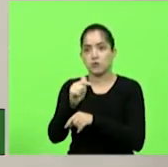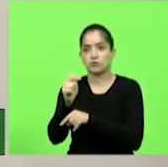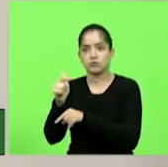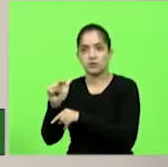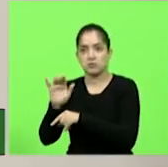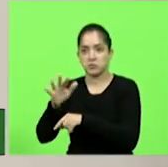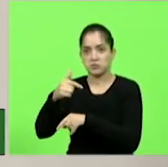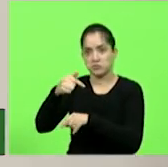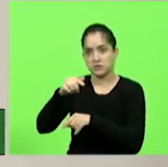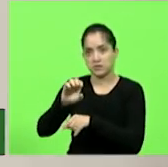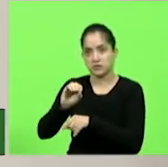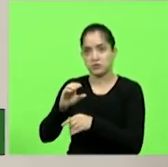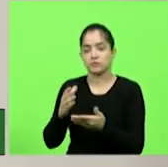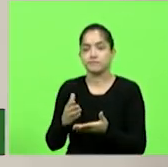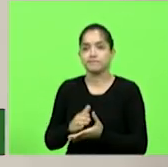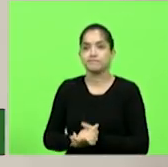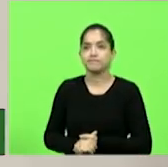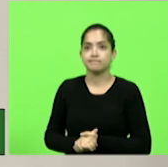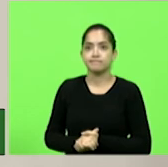aí.